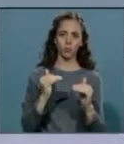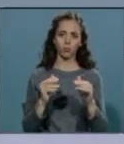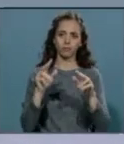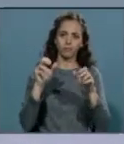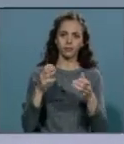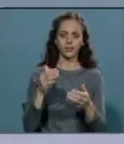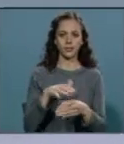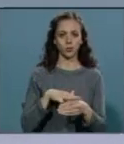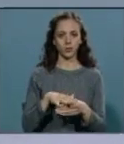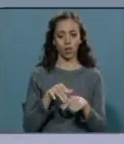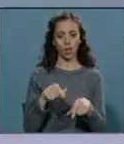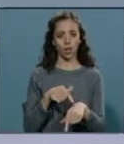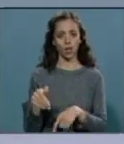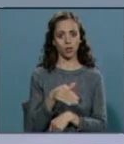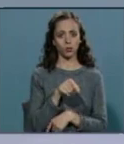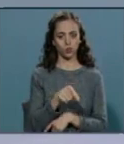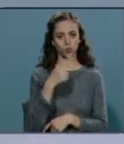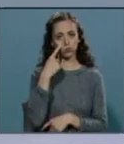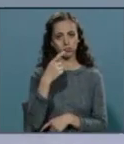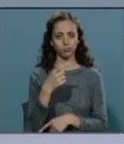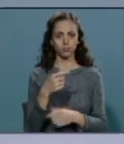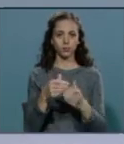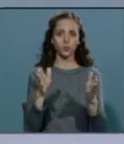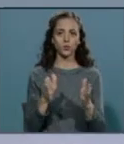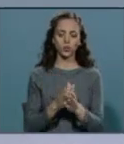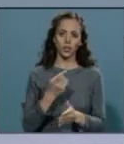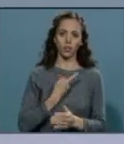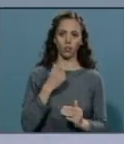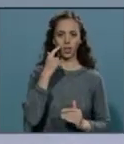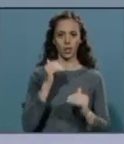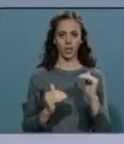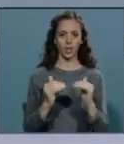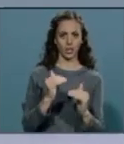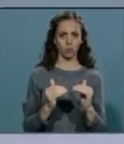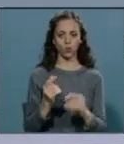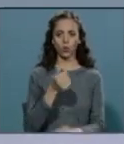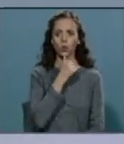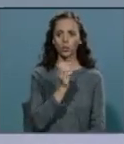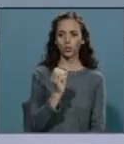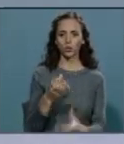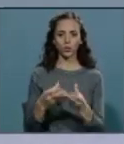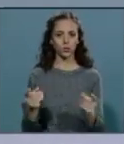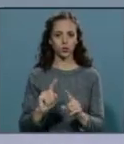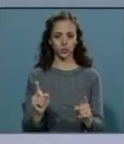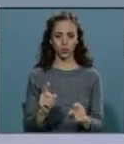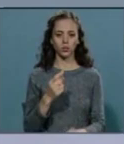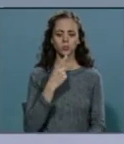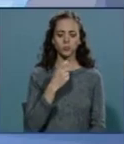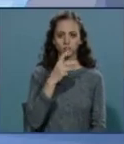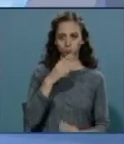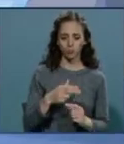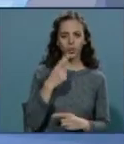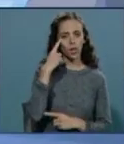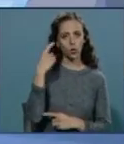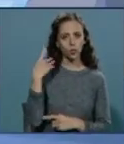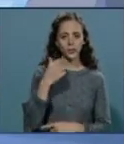digamos das situações e e nestas alturas que nós todos viemos procurar o equilíbrio não há não há decisões nas soluções entregava só será